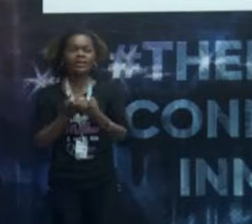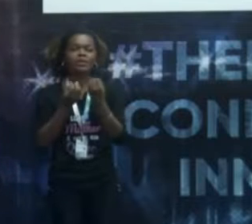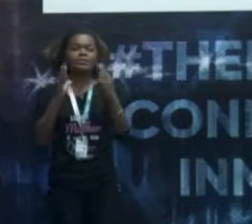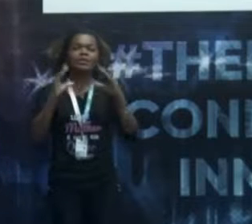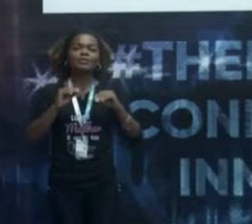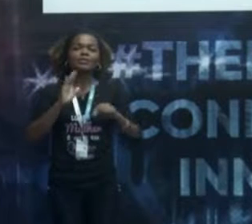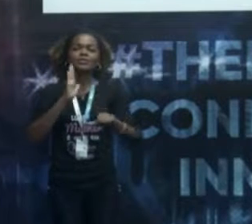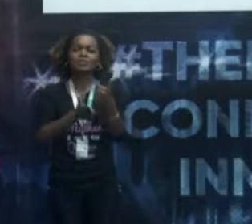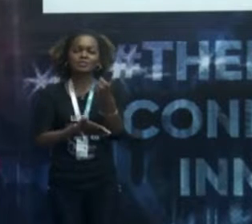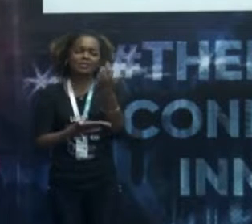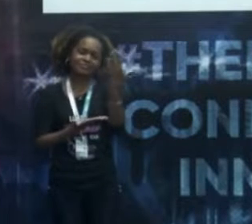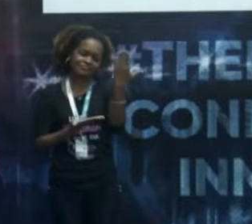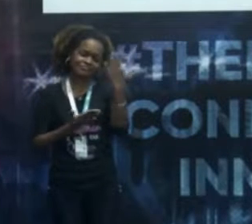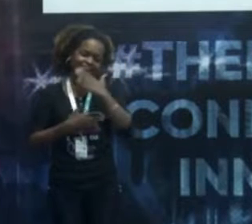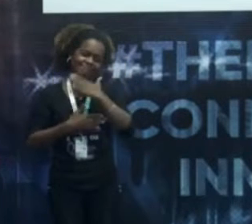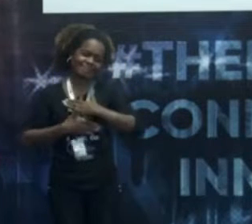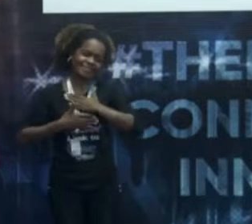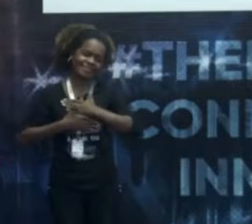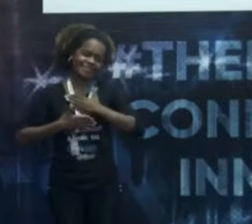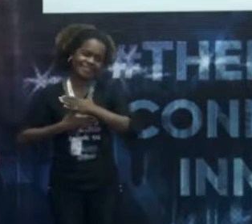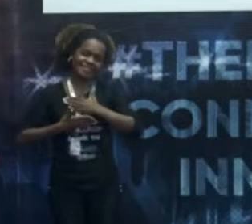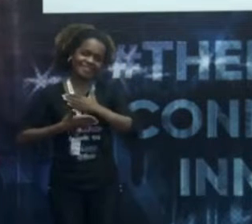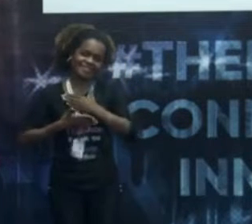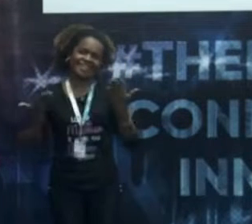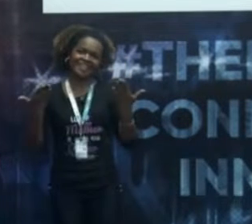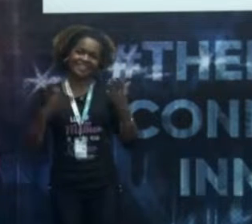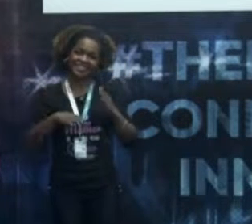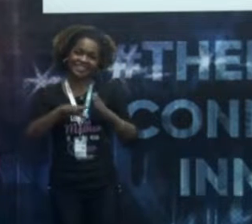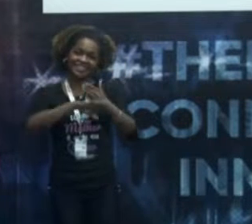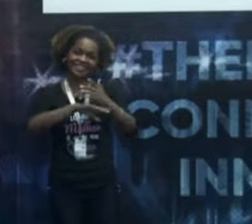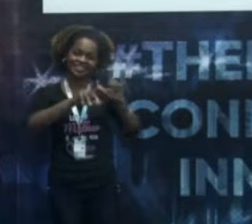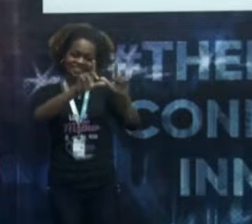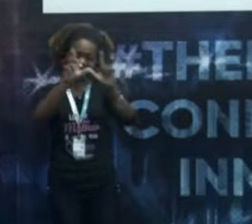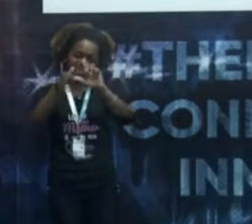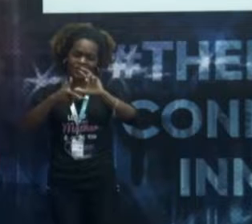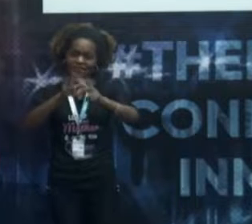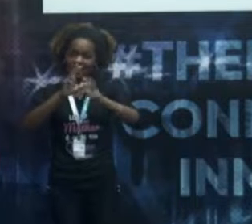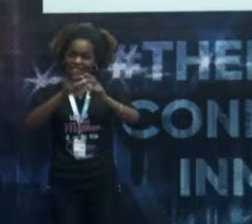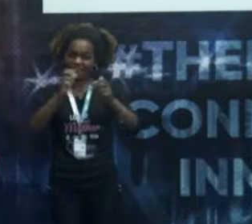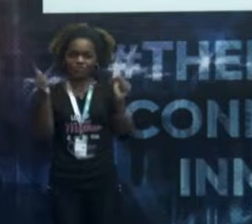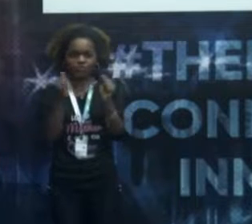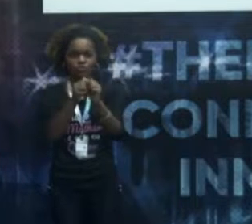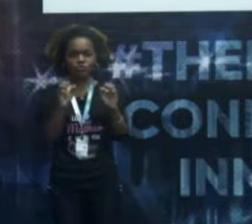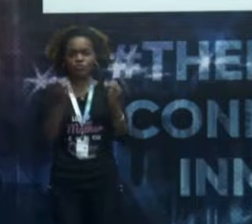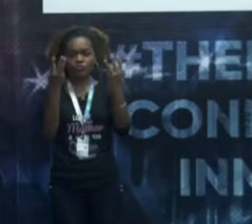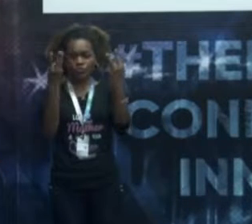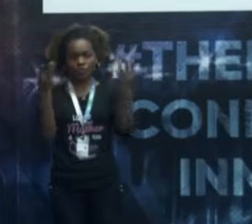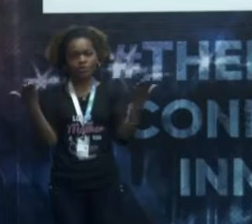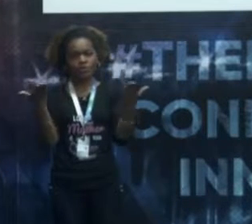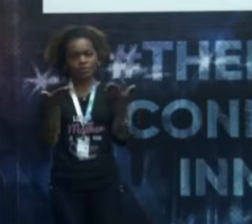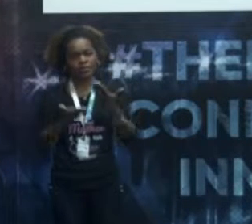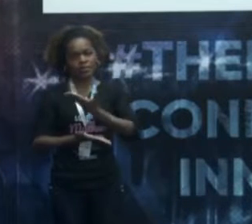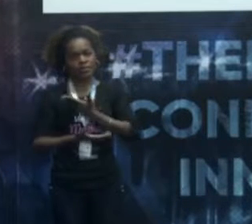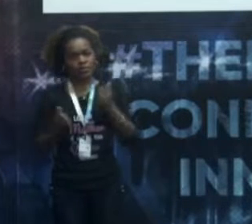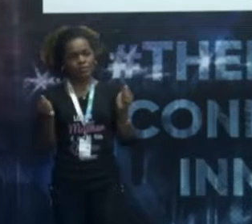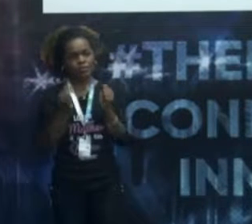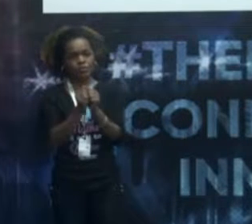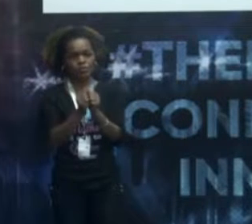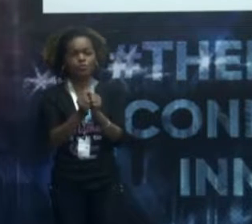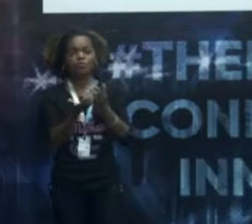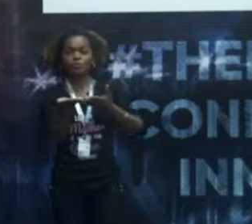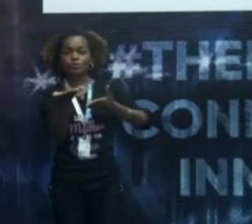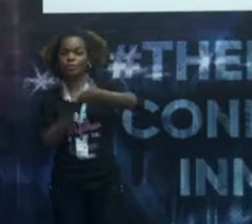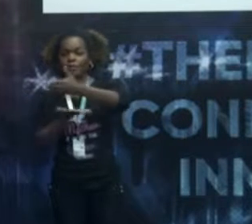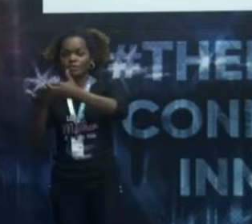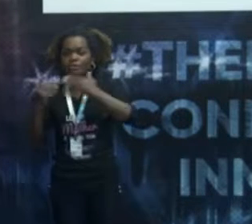um prazer estar dividindo esse espaço com os colegas e estar aqui podendo compartilhar um pouco da minha experiência com vocês,